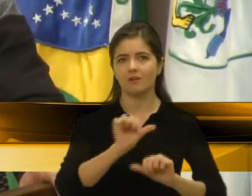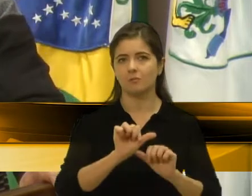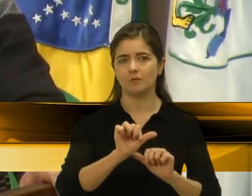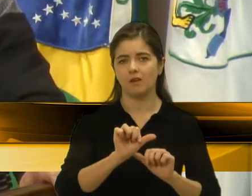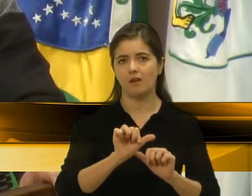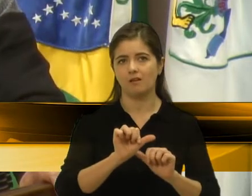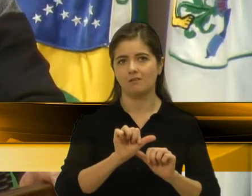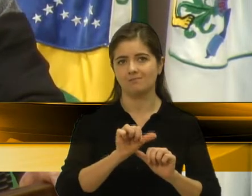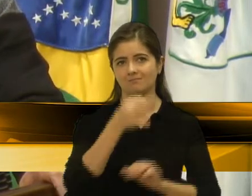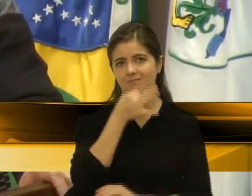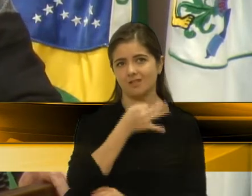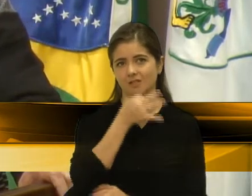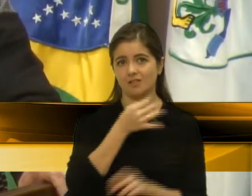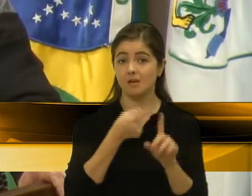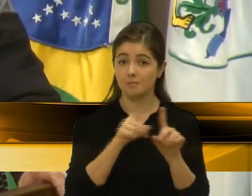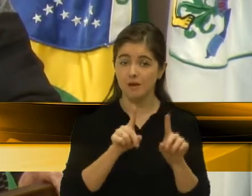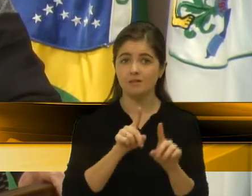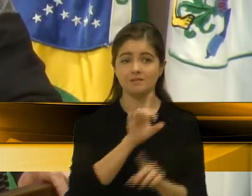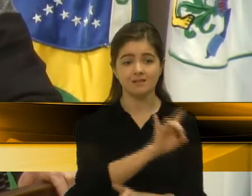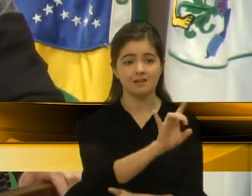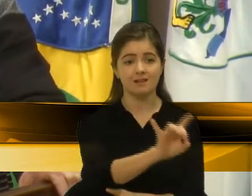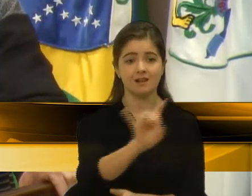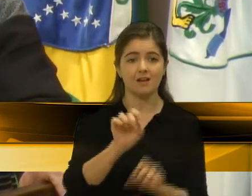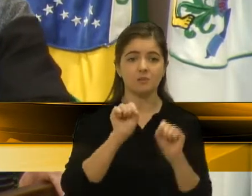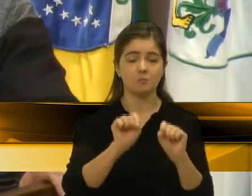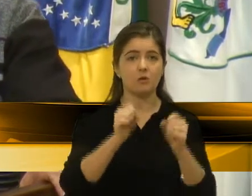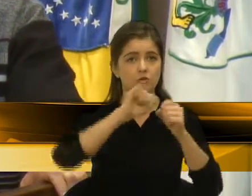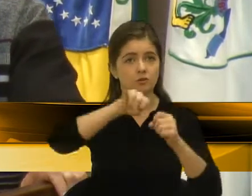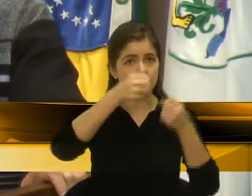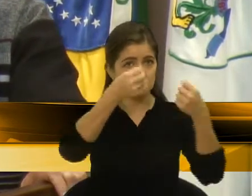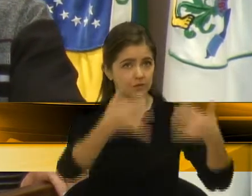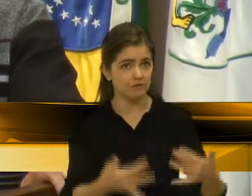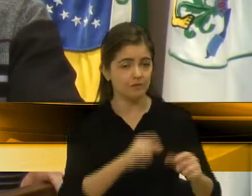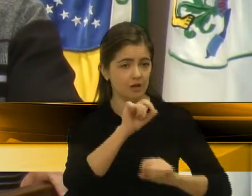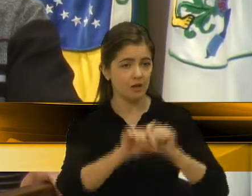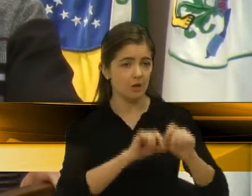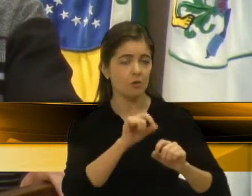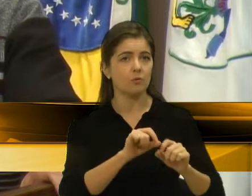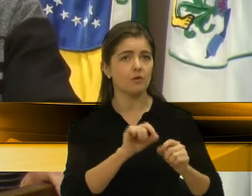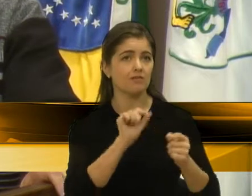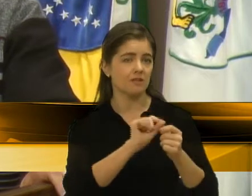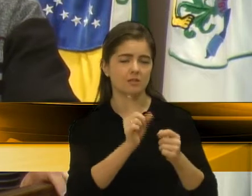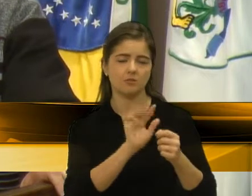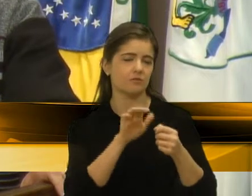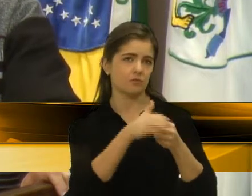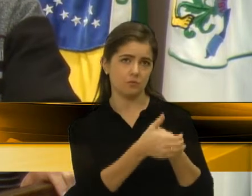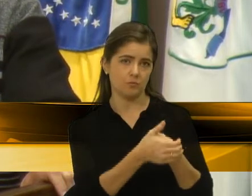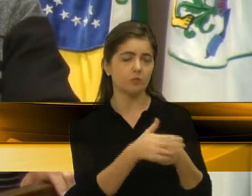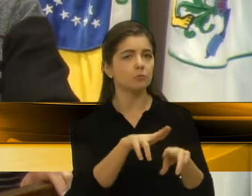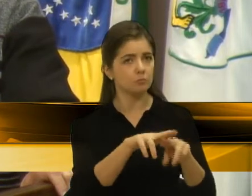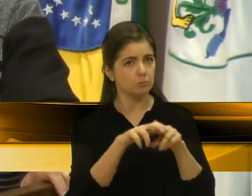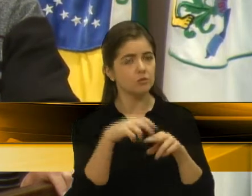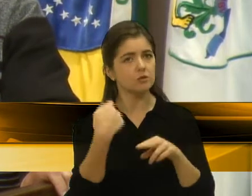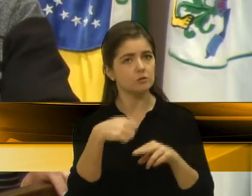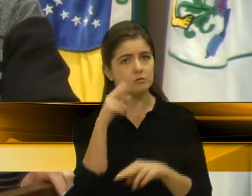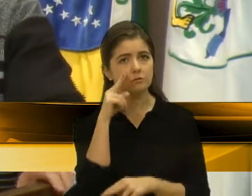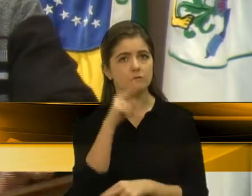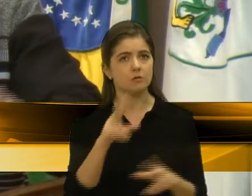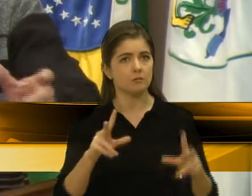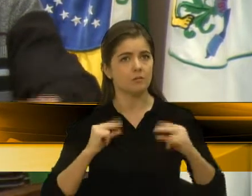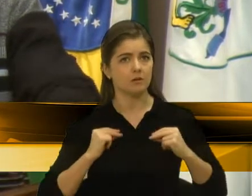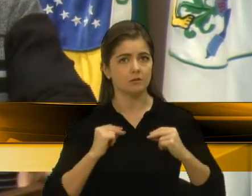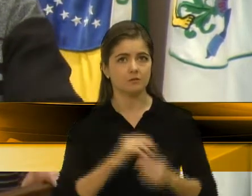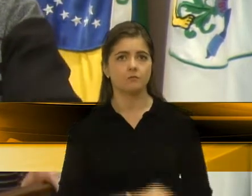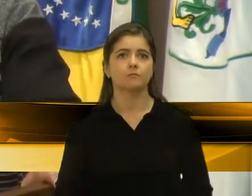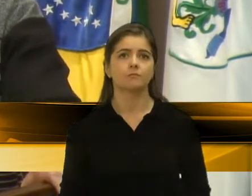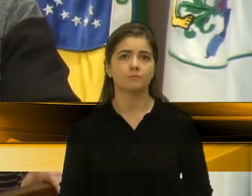se justificar plenamente o que estavam fazendo, sem se esconder também. Então, tem que dar os méritos também. Tem que dar os méritos. Mas há muitas